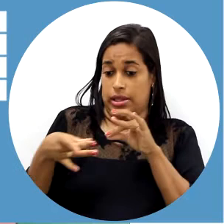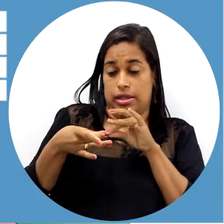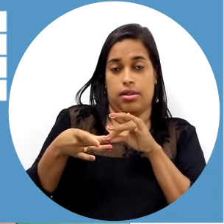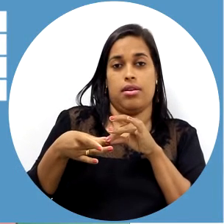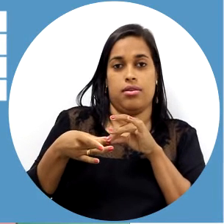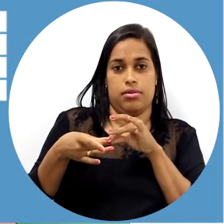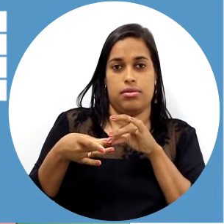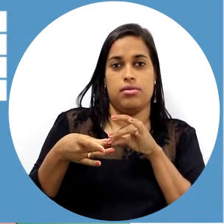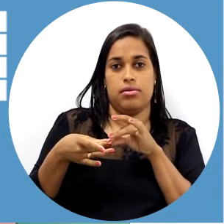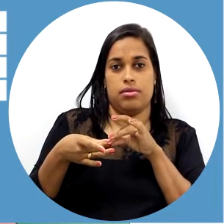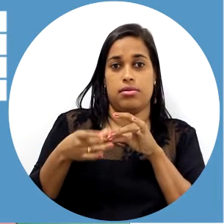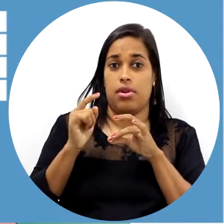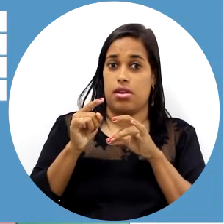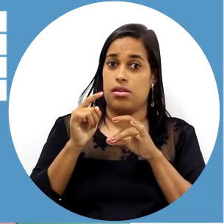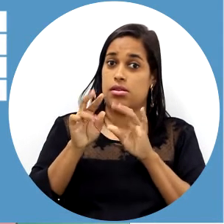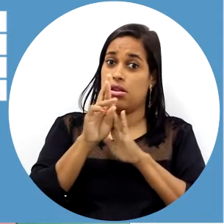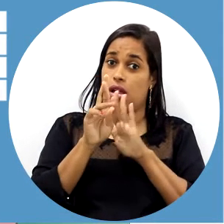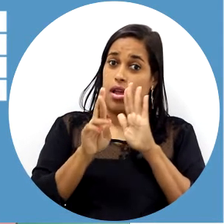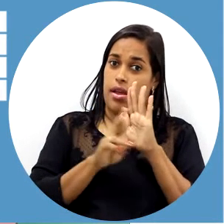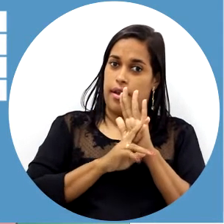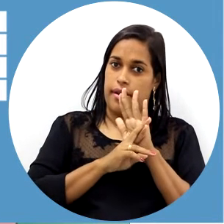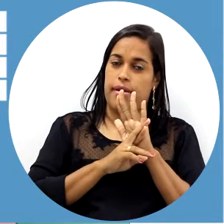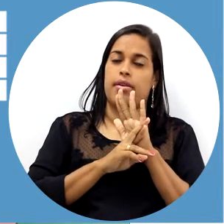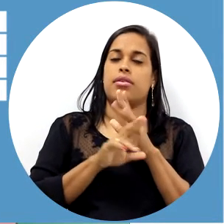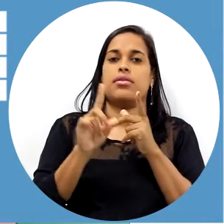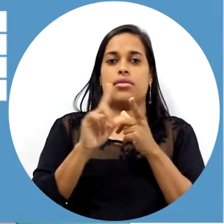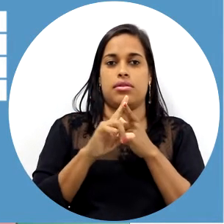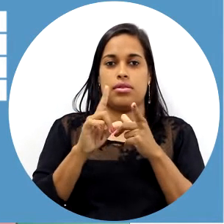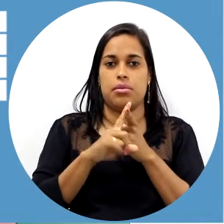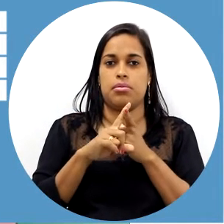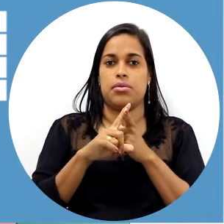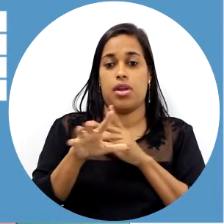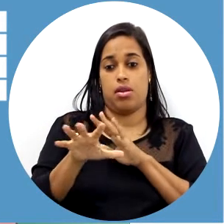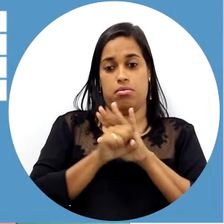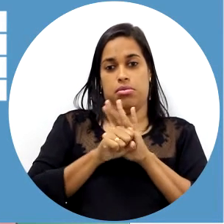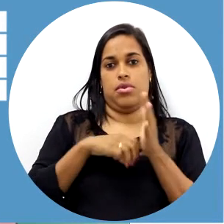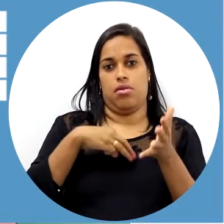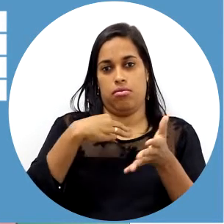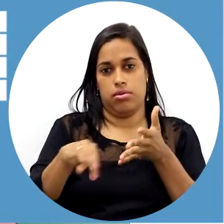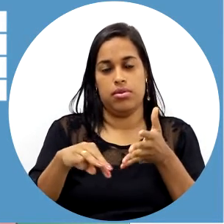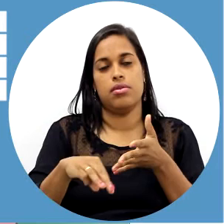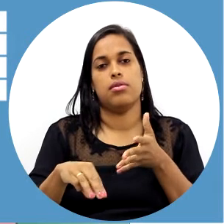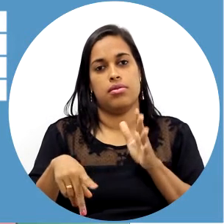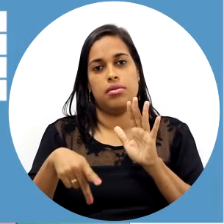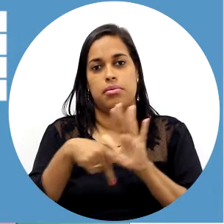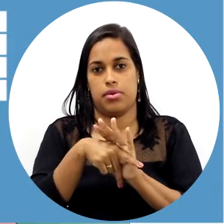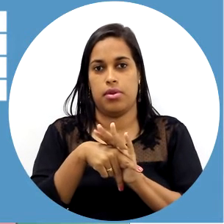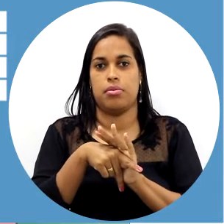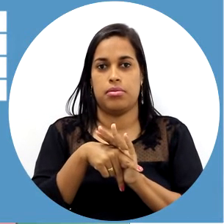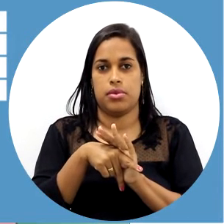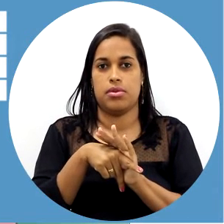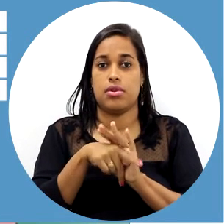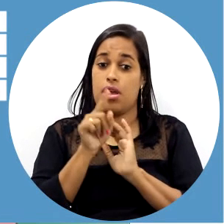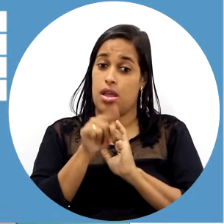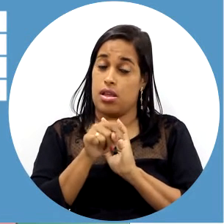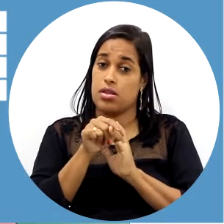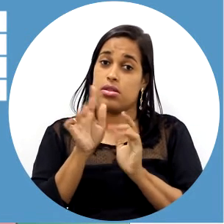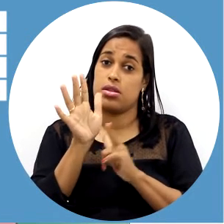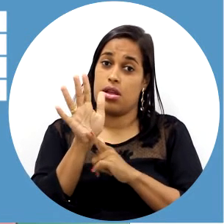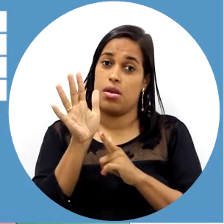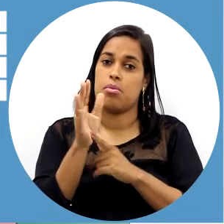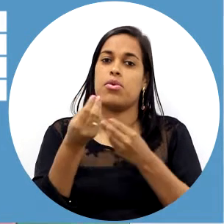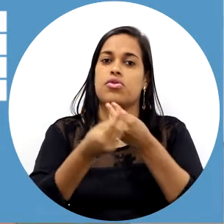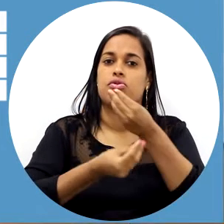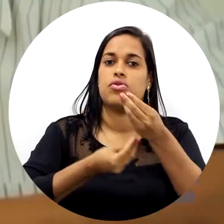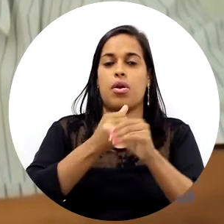eles. Então, as regras do TCP/IP estão tanto no emissor, quanto no receptor, quanto no meio. Então, isso aí